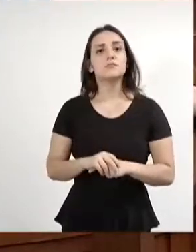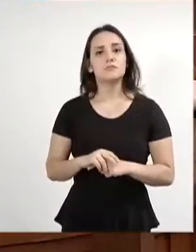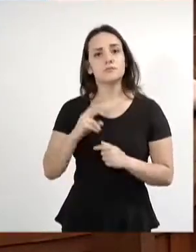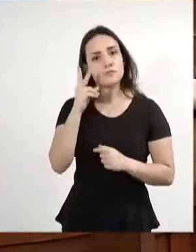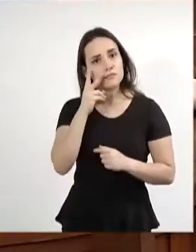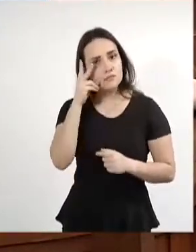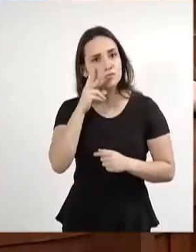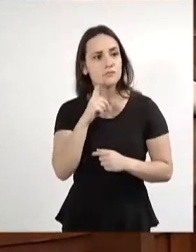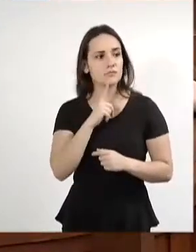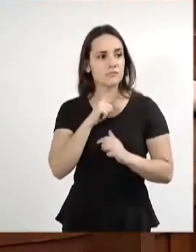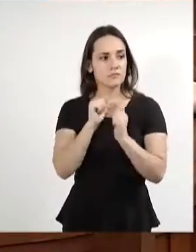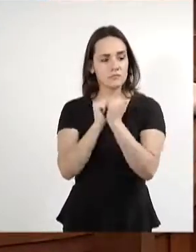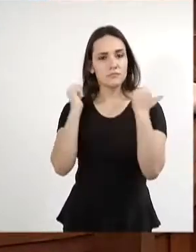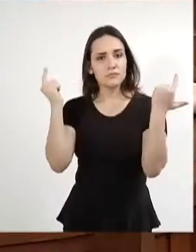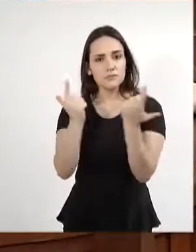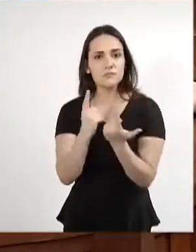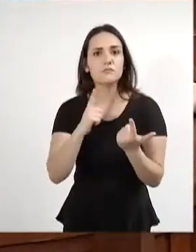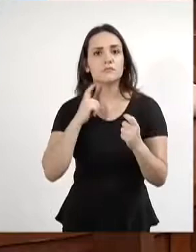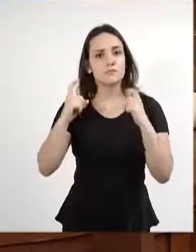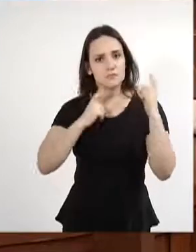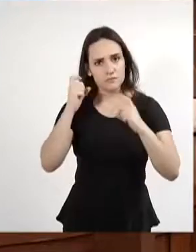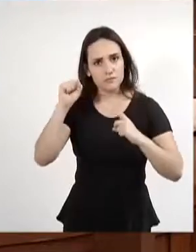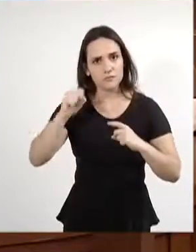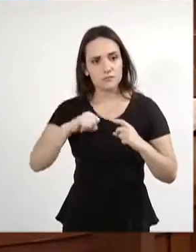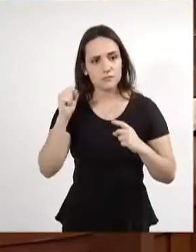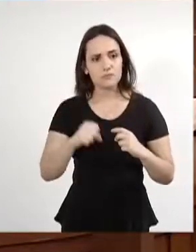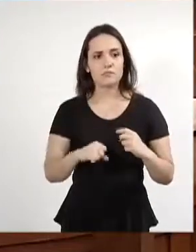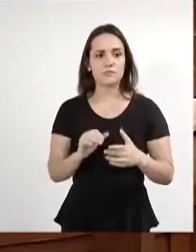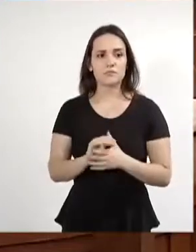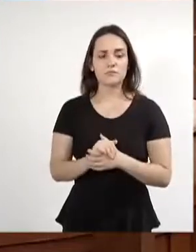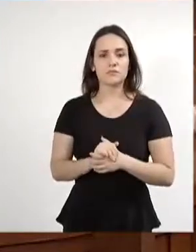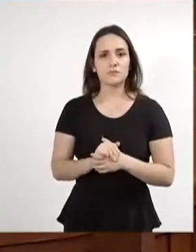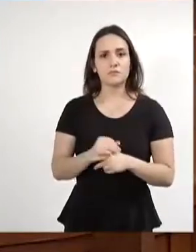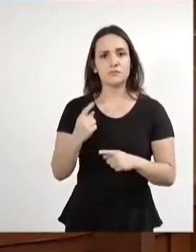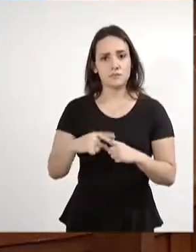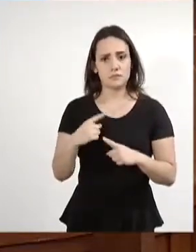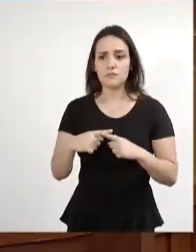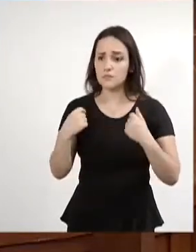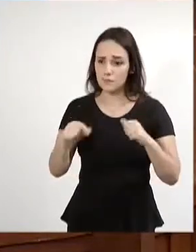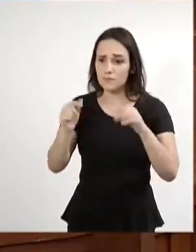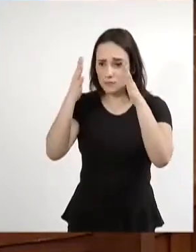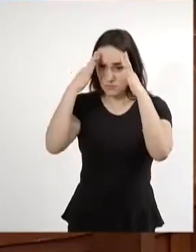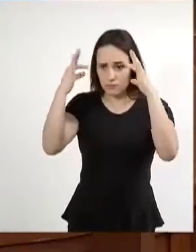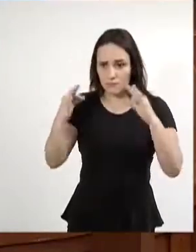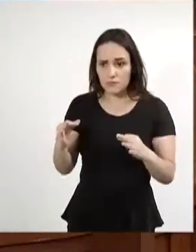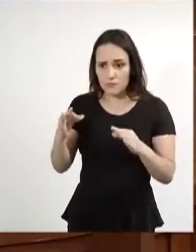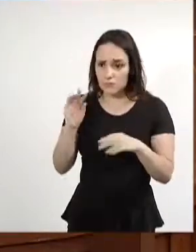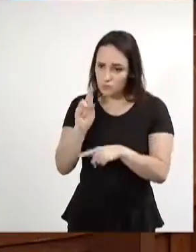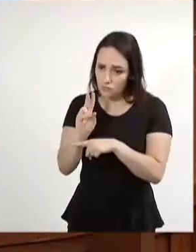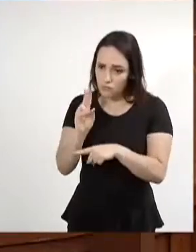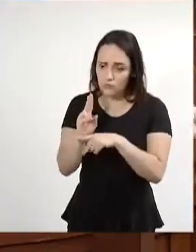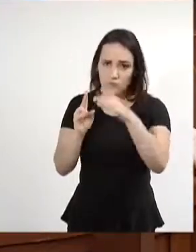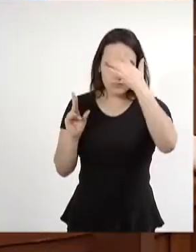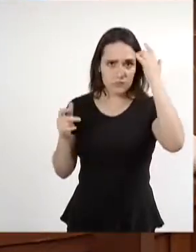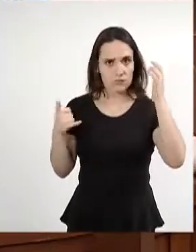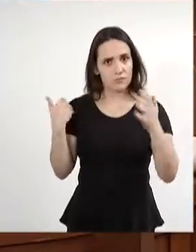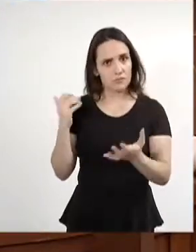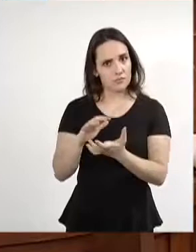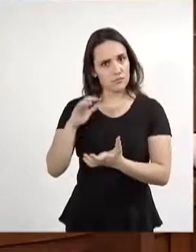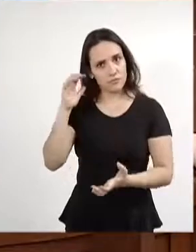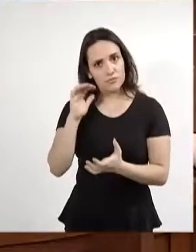Assembleia tem diante de dar dignidade à pessoa idosa. Então, diante de todos